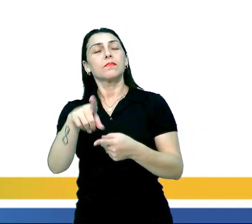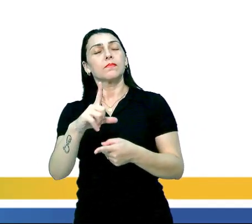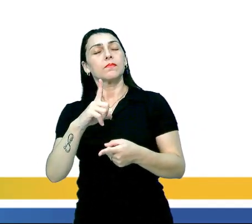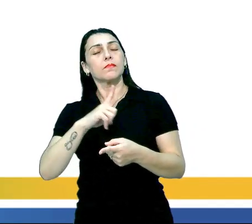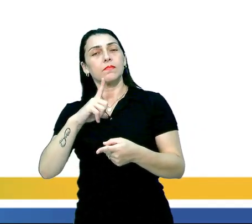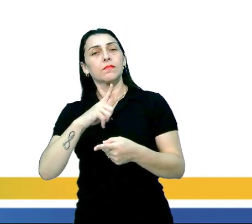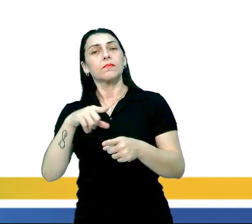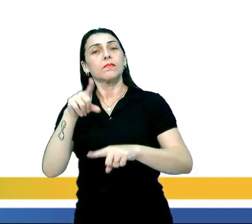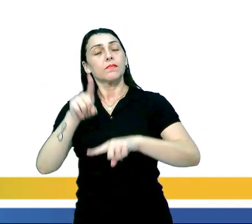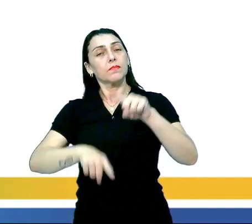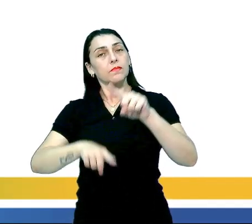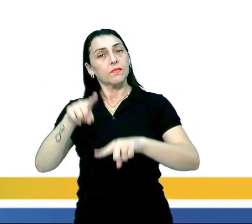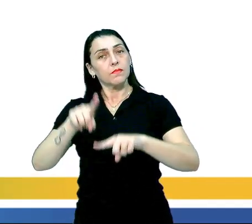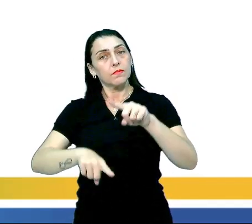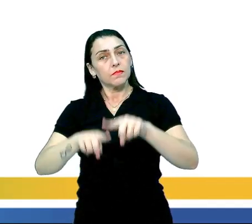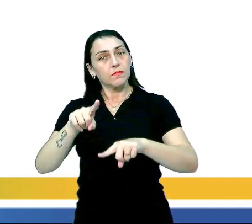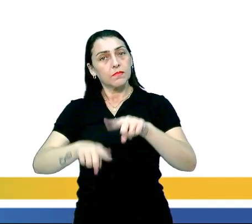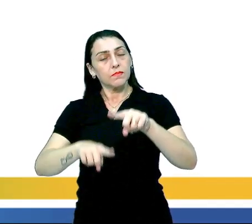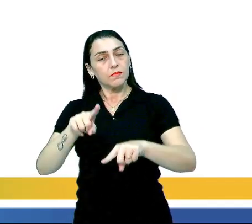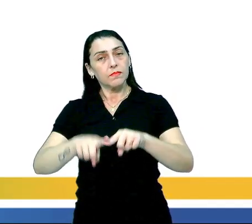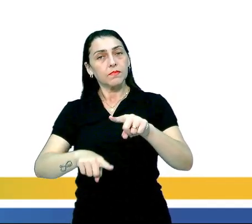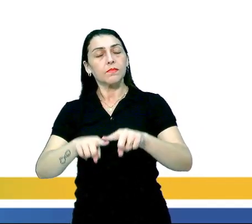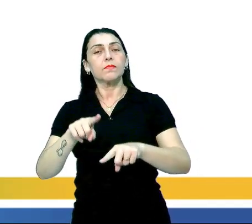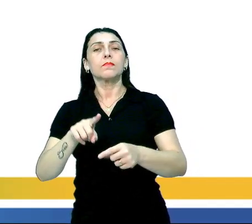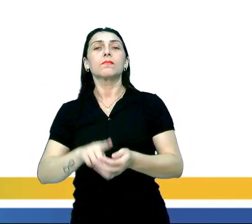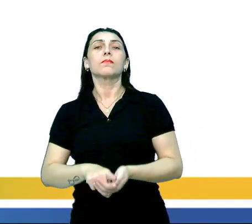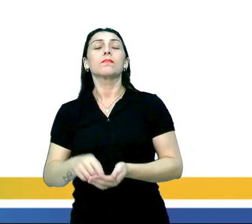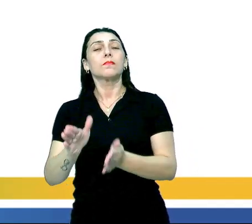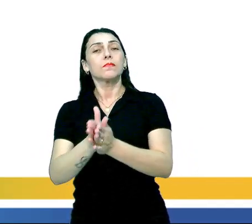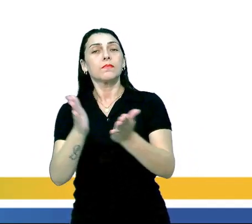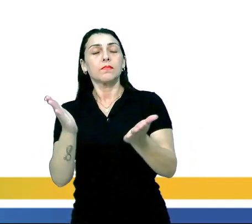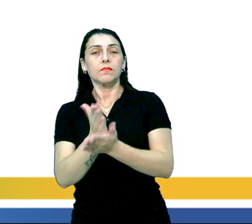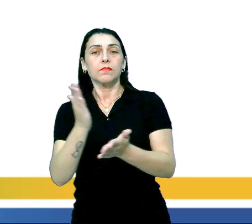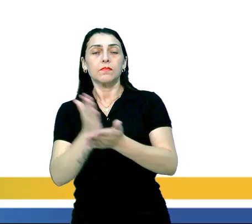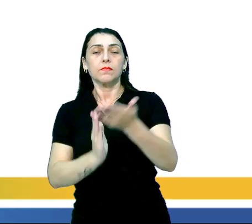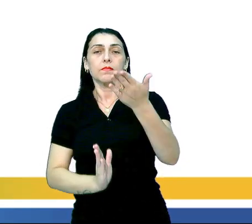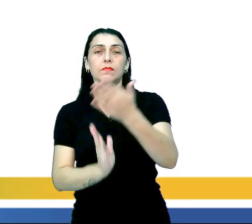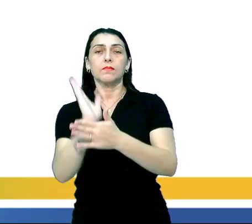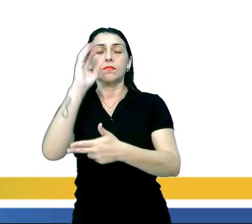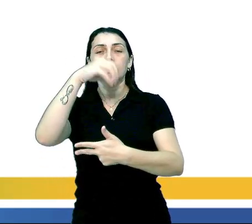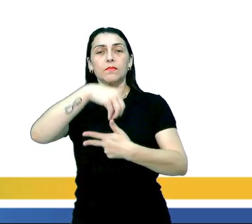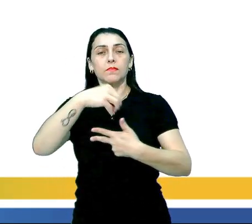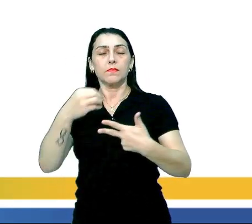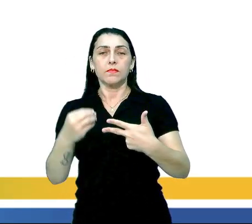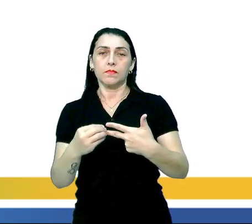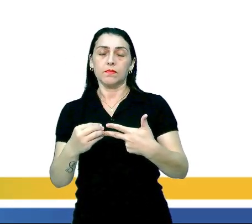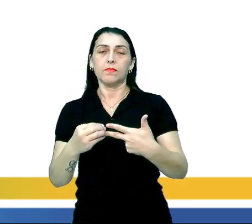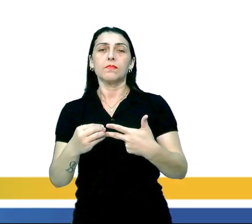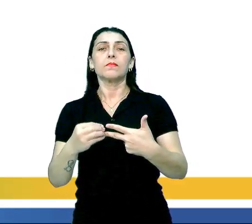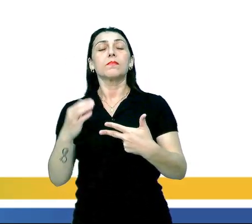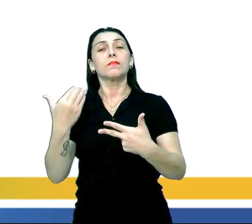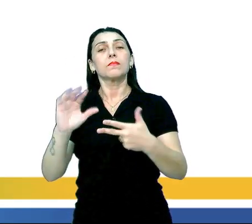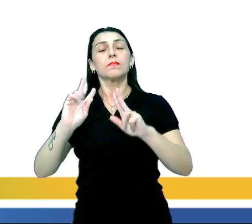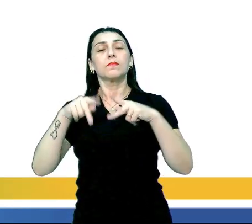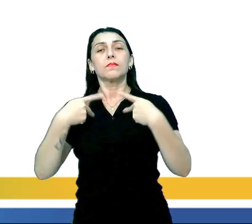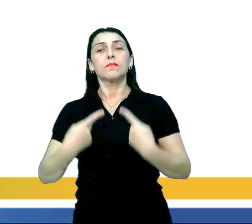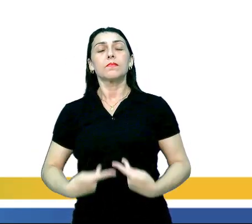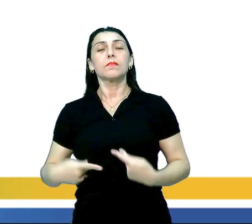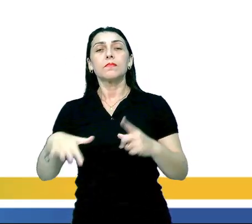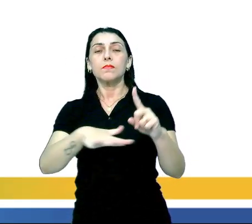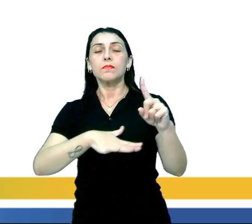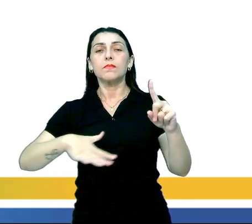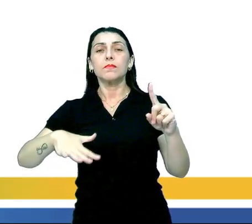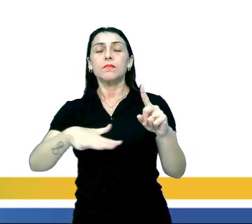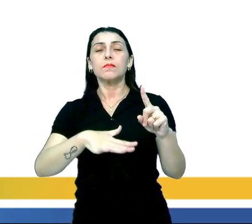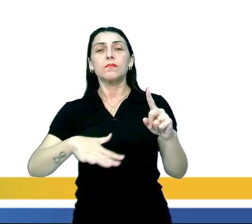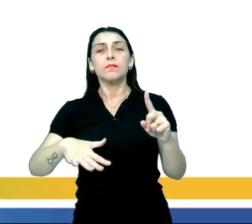dispõe justamente deste material. O livro, a prova Enem, Ciências Humanas e